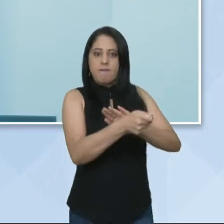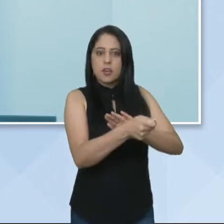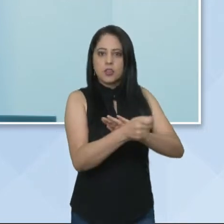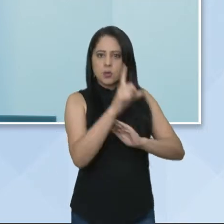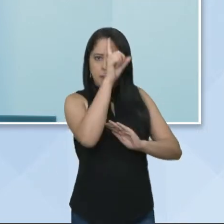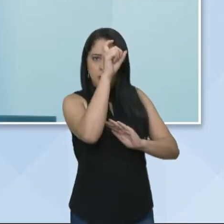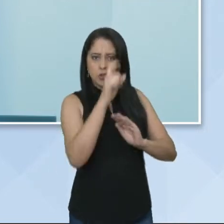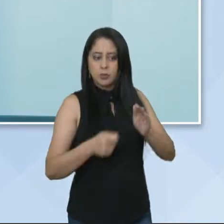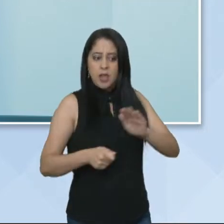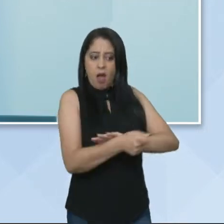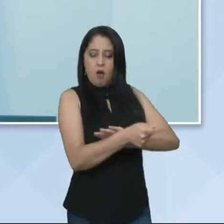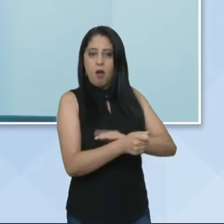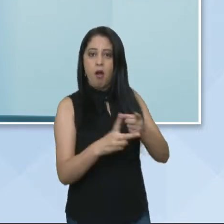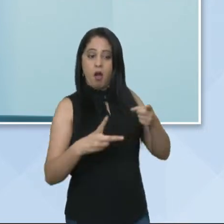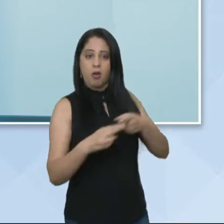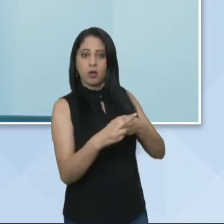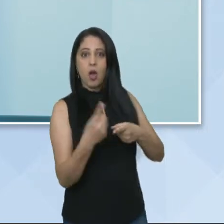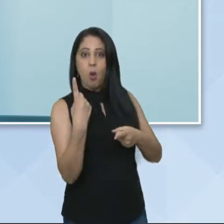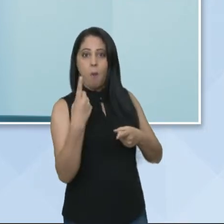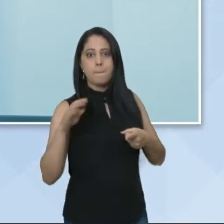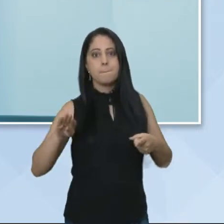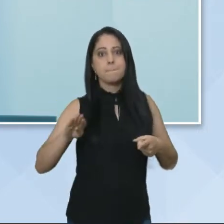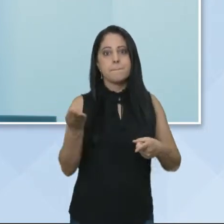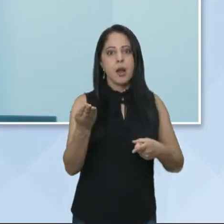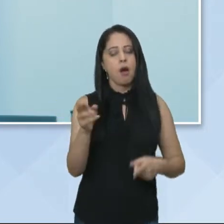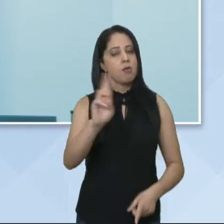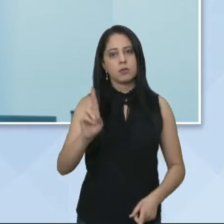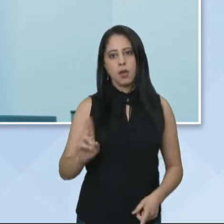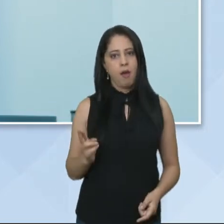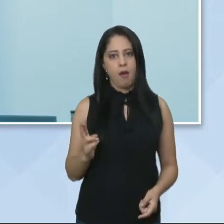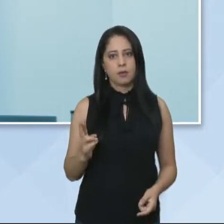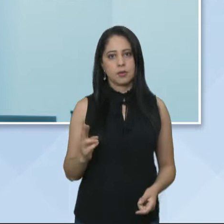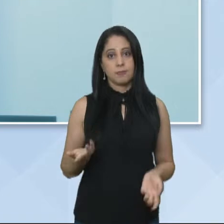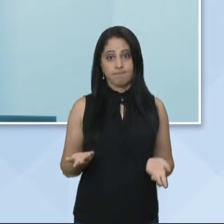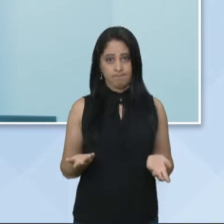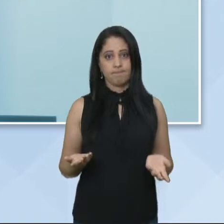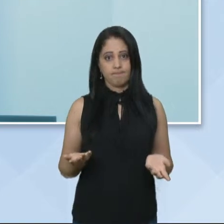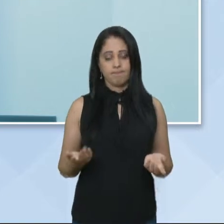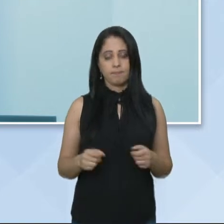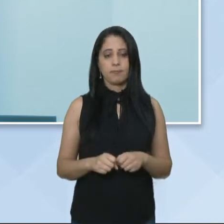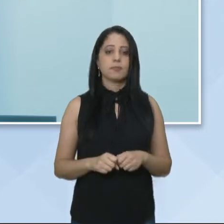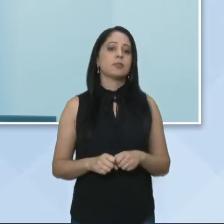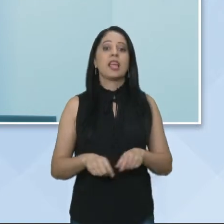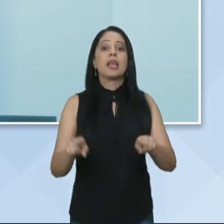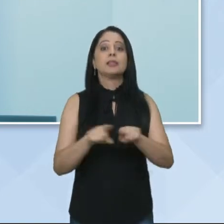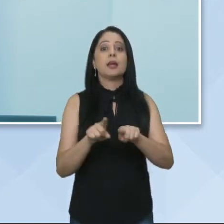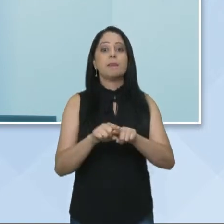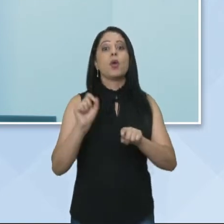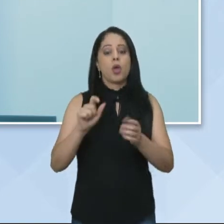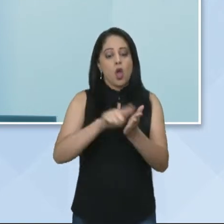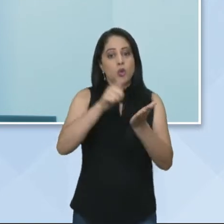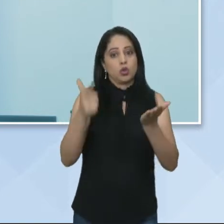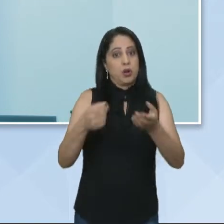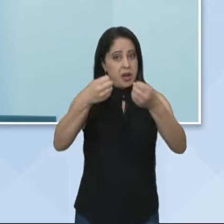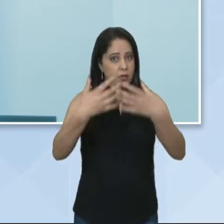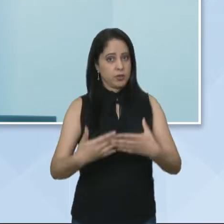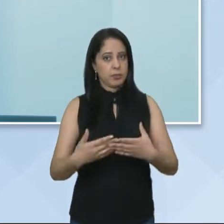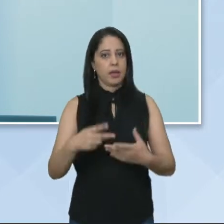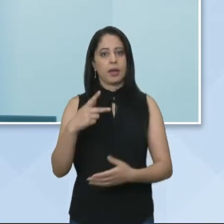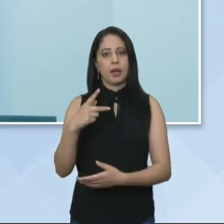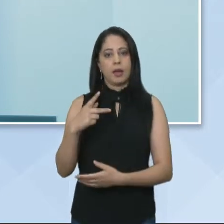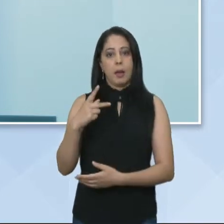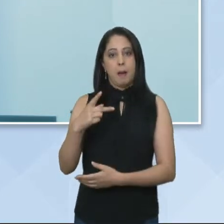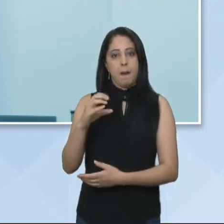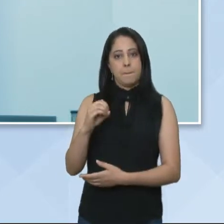federais cerca de 1 bilhão de investimento nesses hospitais. E também a fonte é boa, também é o portal,